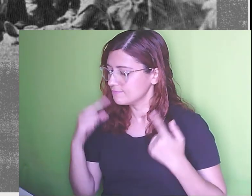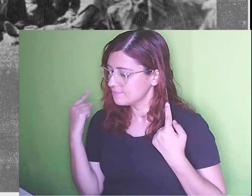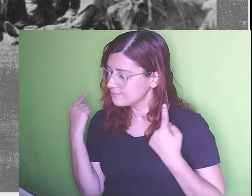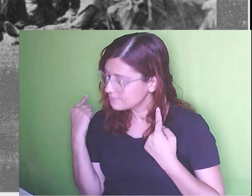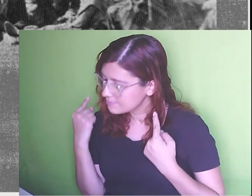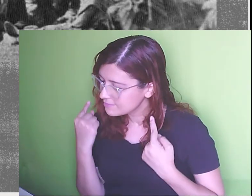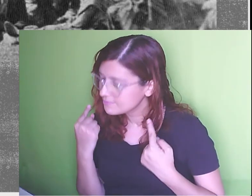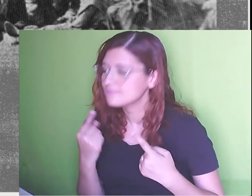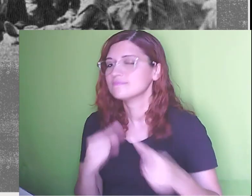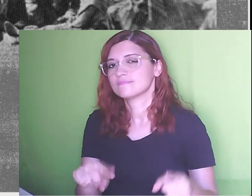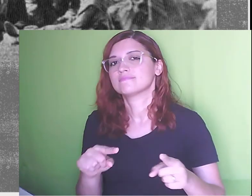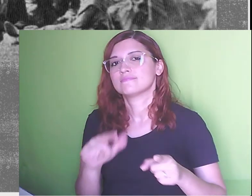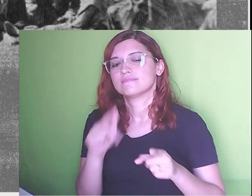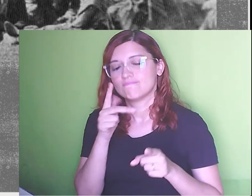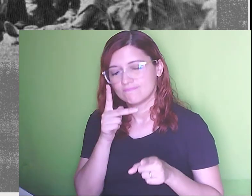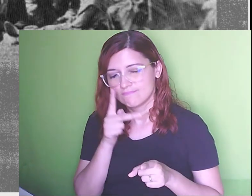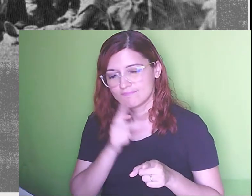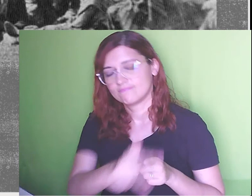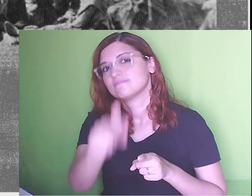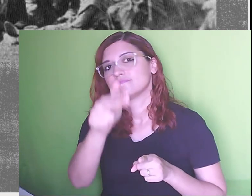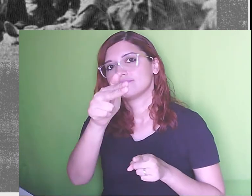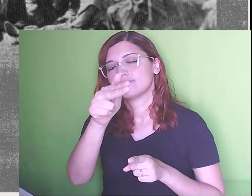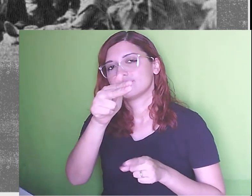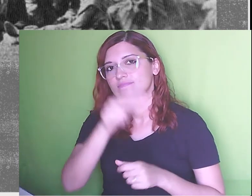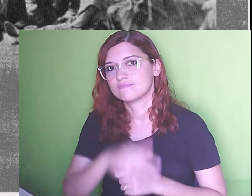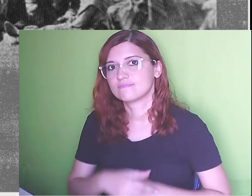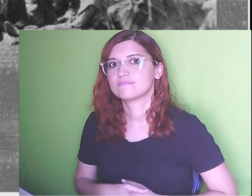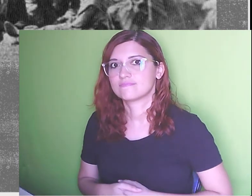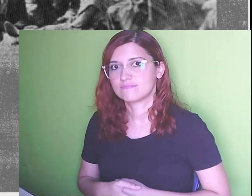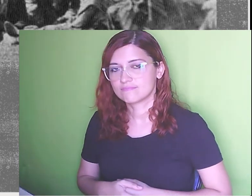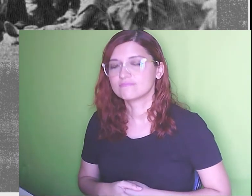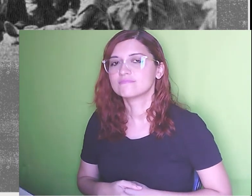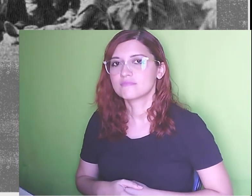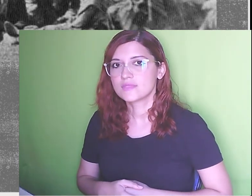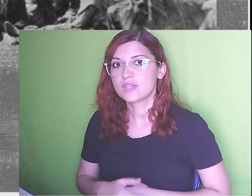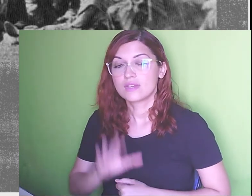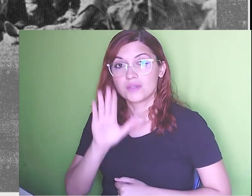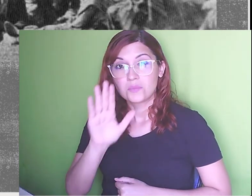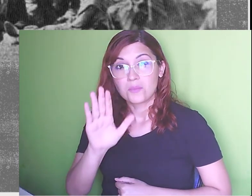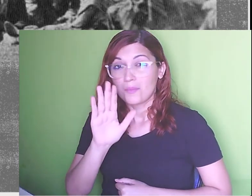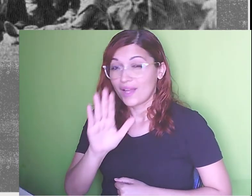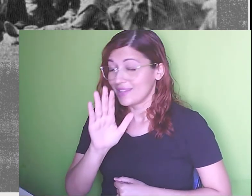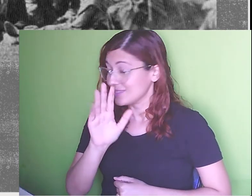agiu rigorosamente, acabando com a revolta.